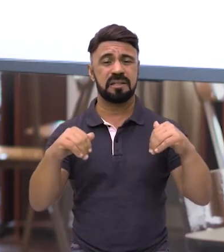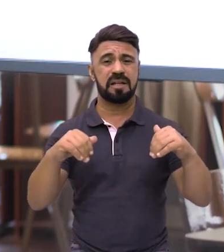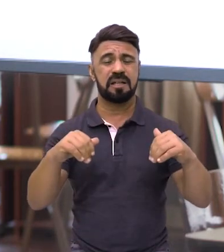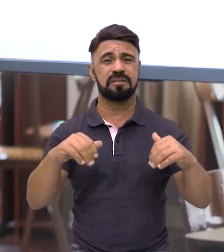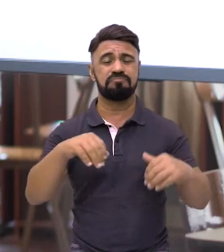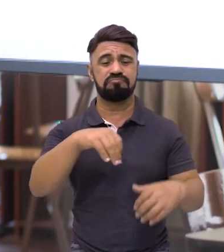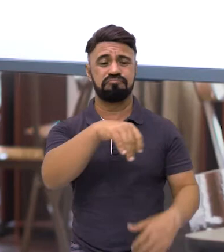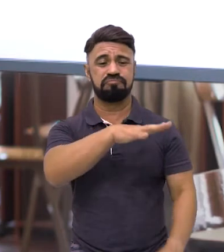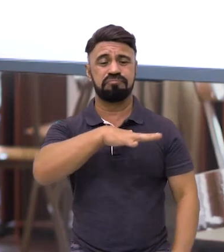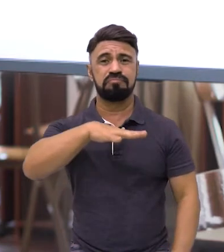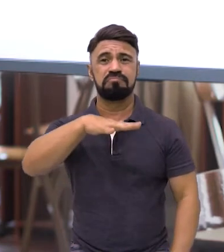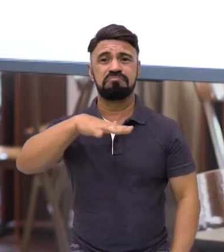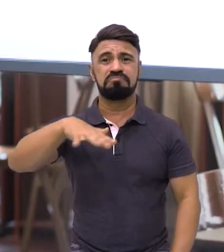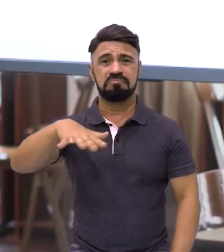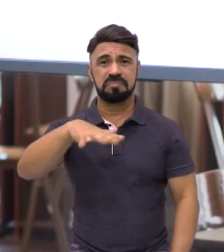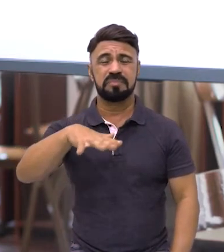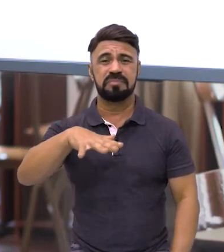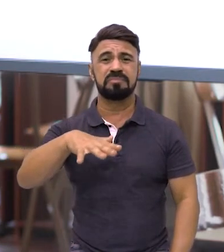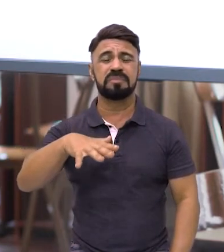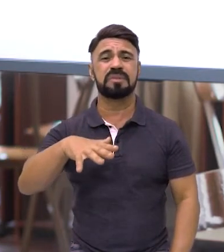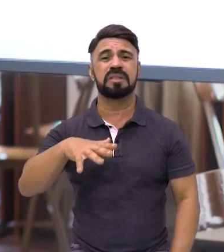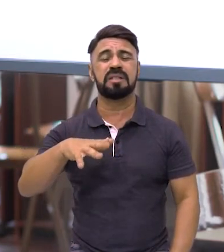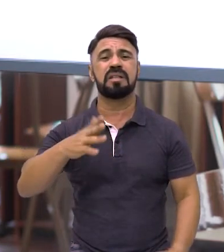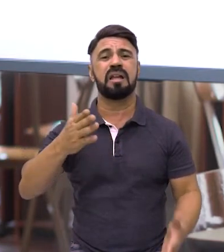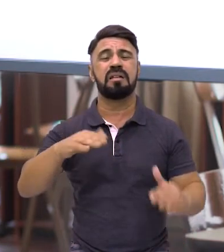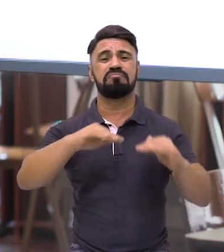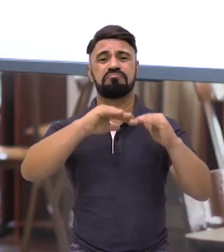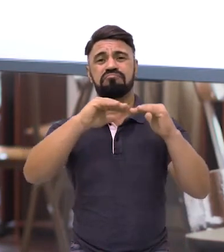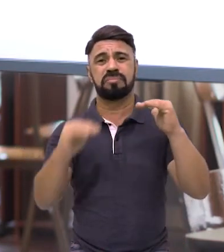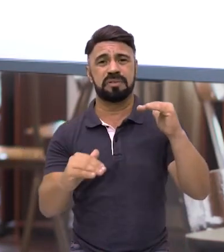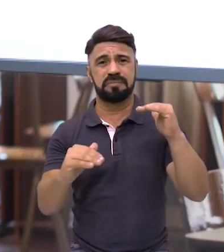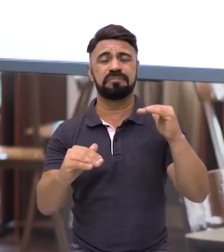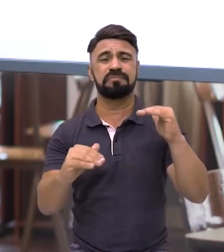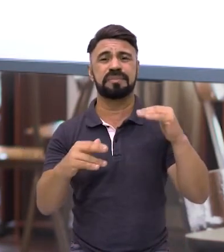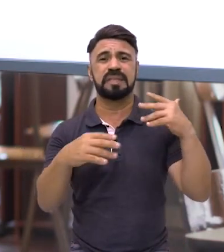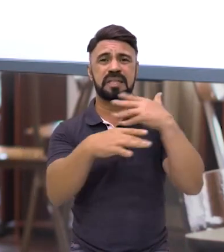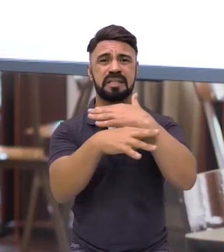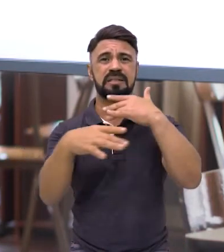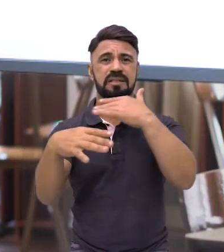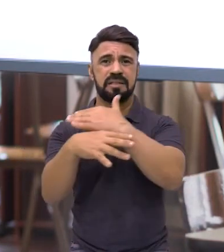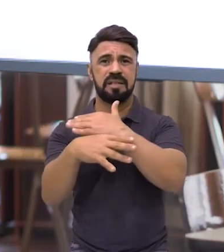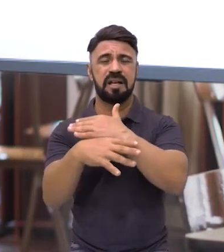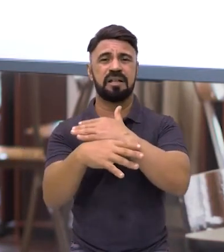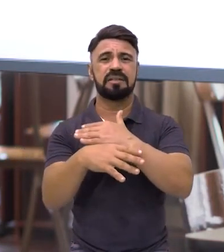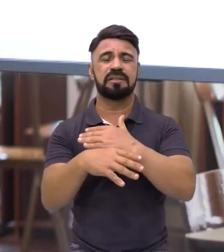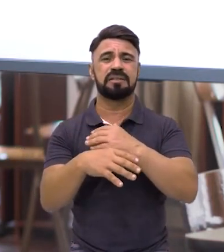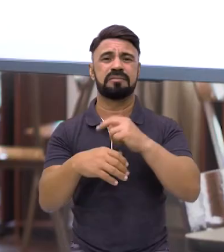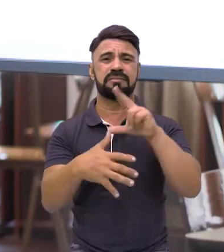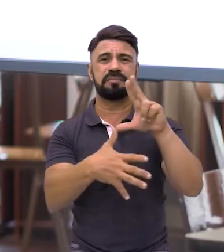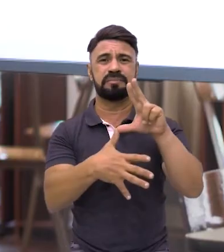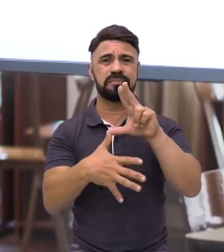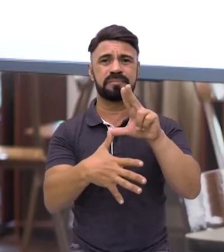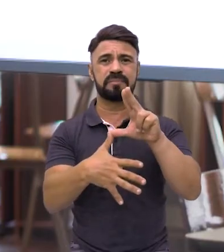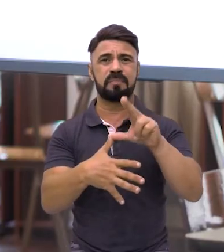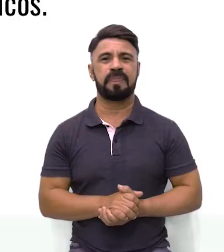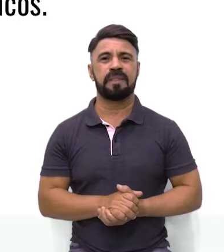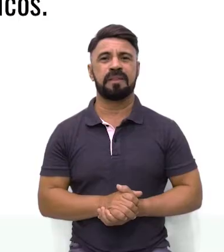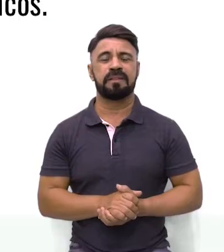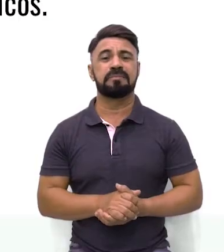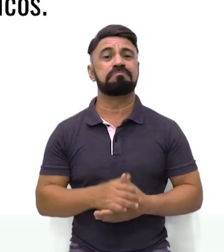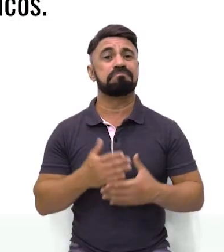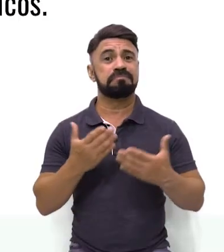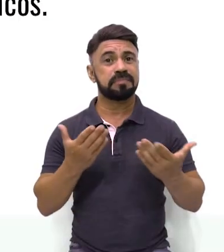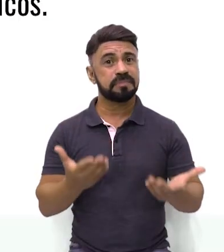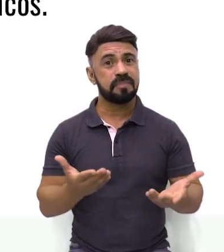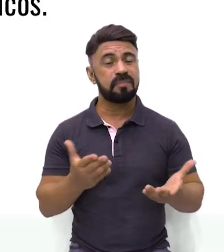espacial está fortemente presente nas cidades da América Latina.